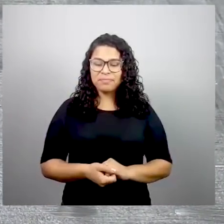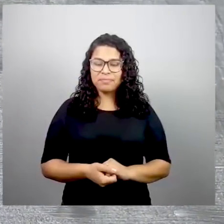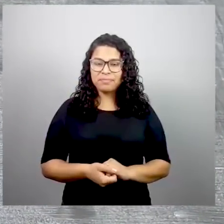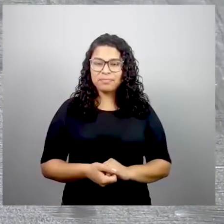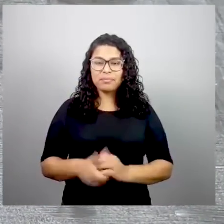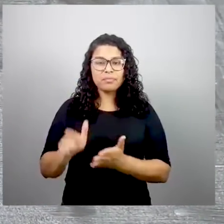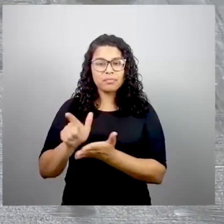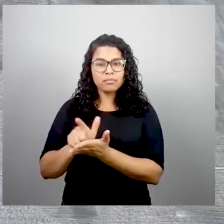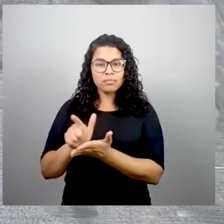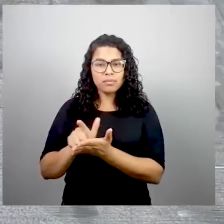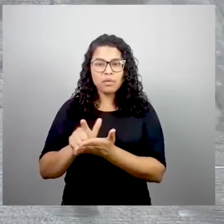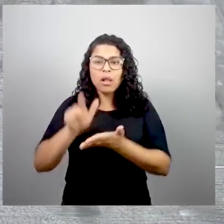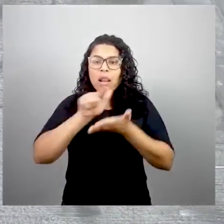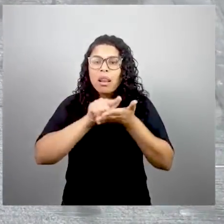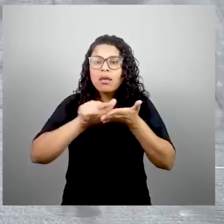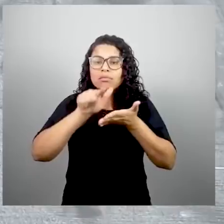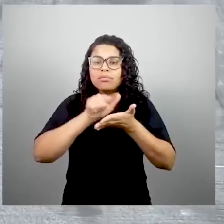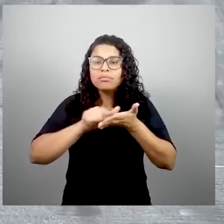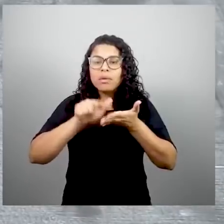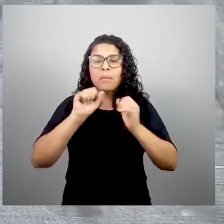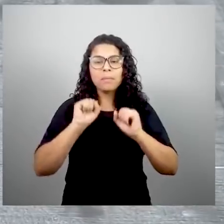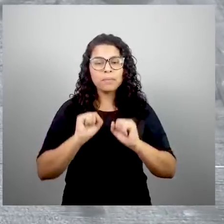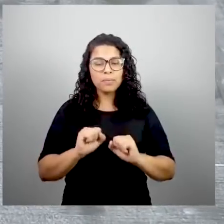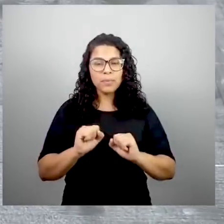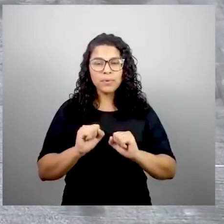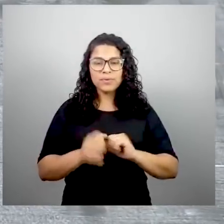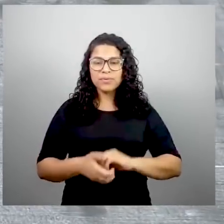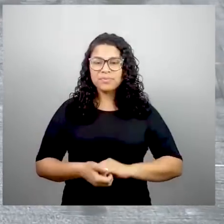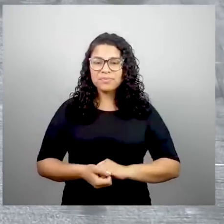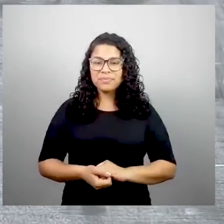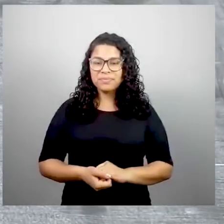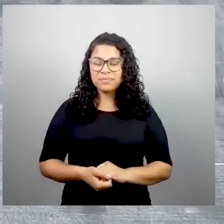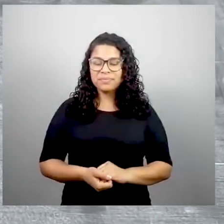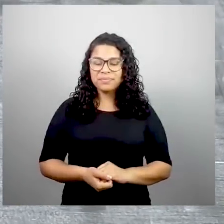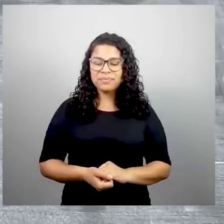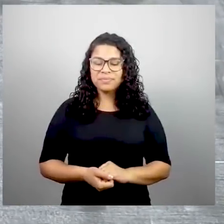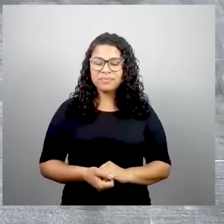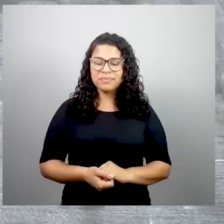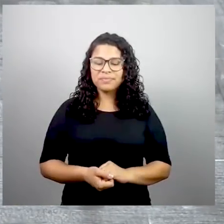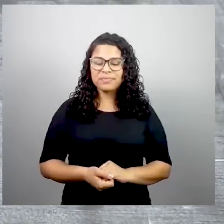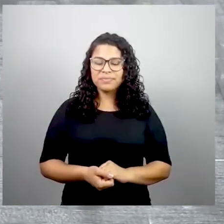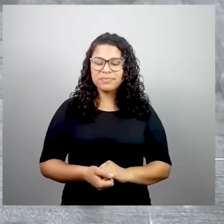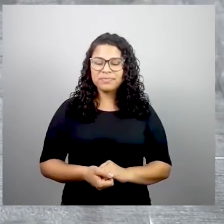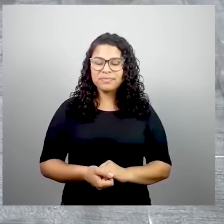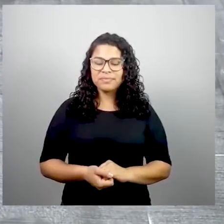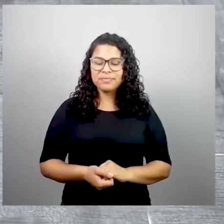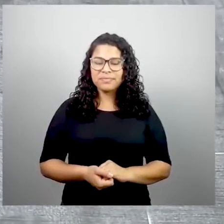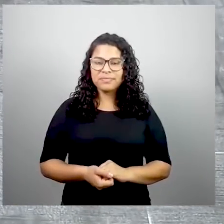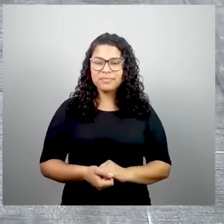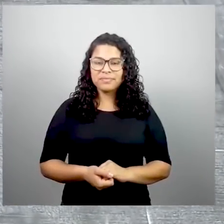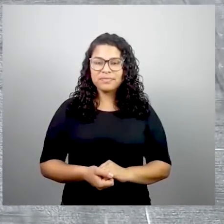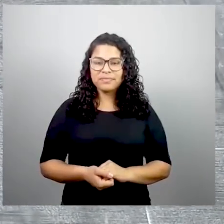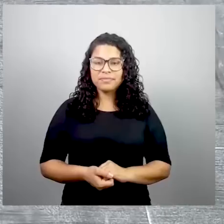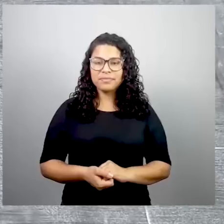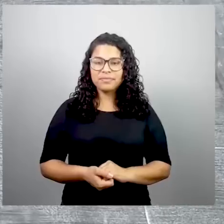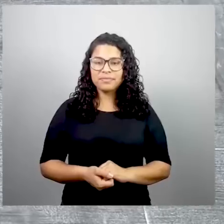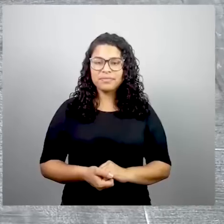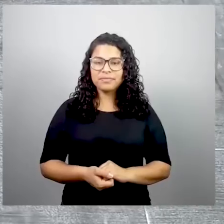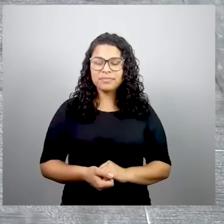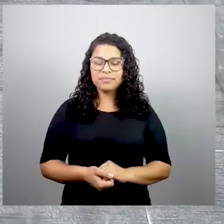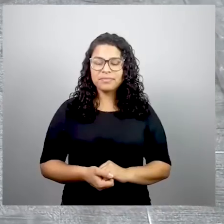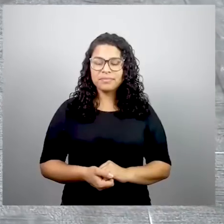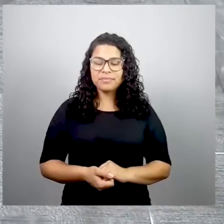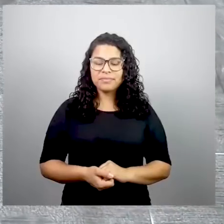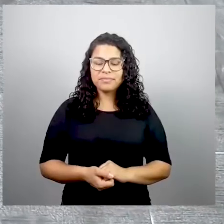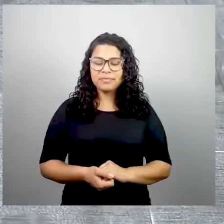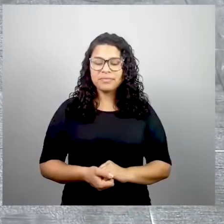Pega um papelzinho ou um paninho para ir limpando o pincel quando muda de tinta, tá bom?